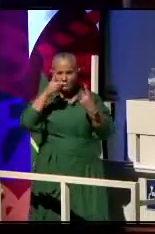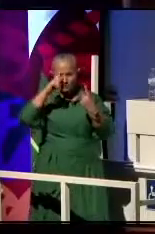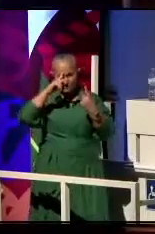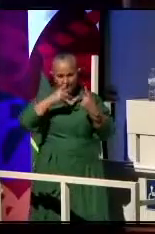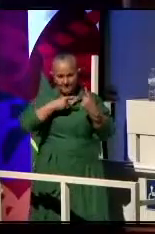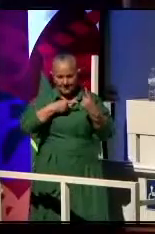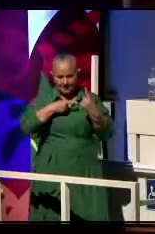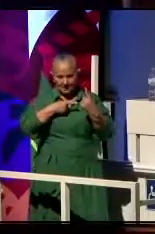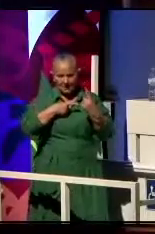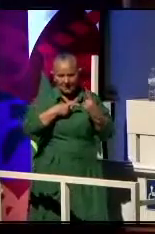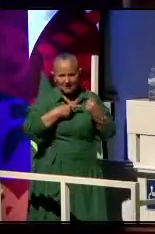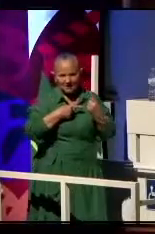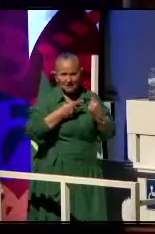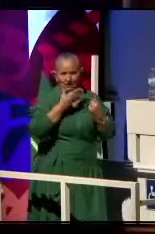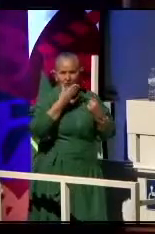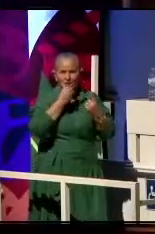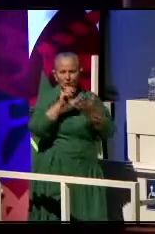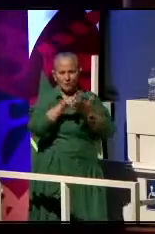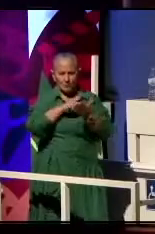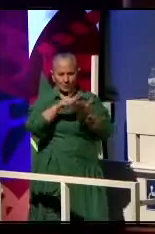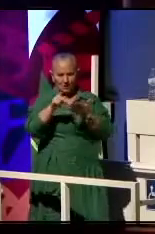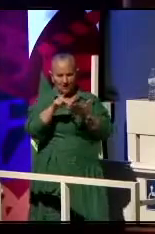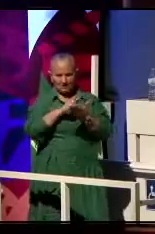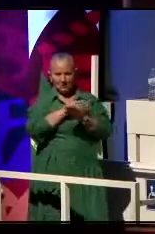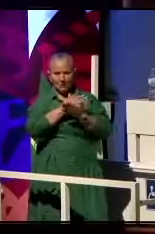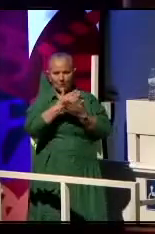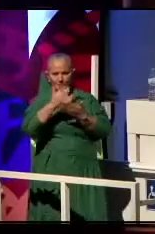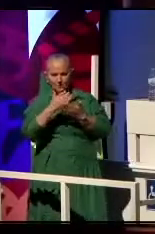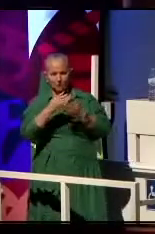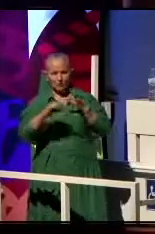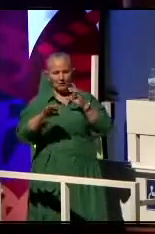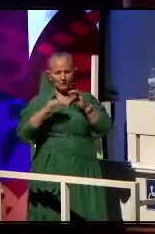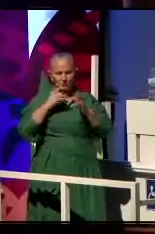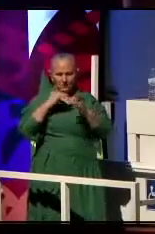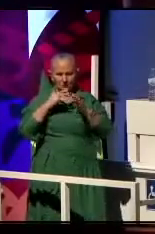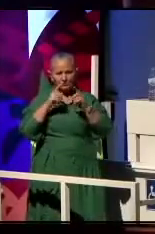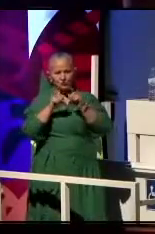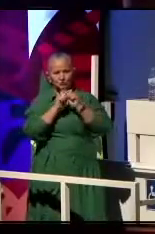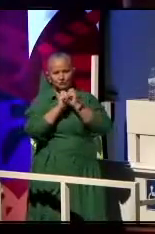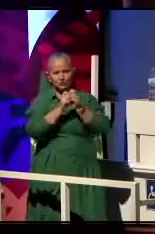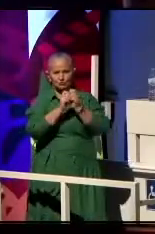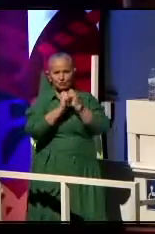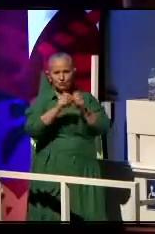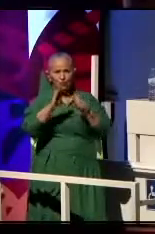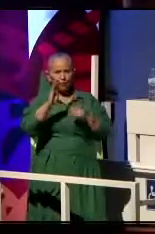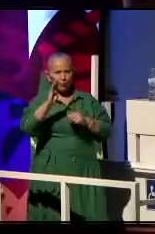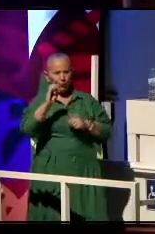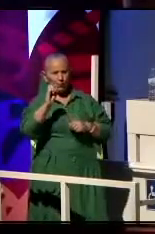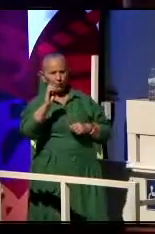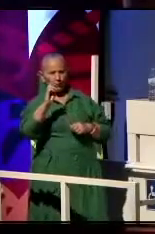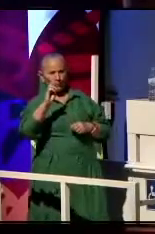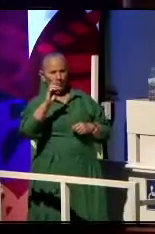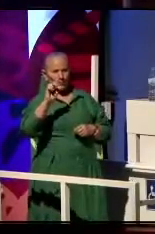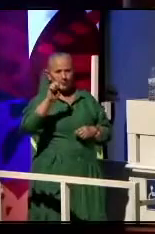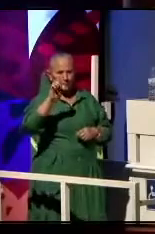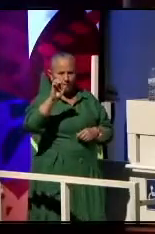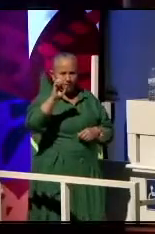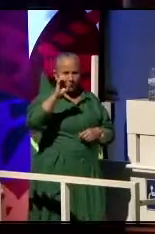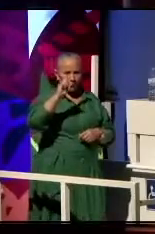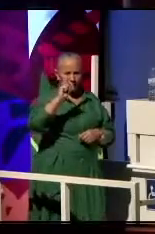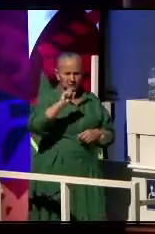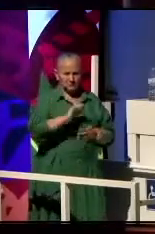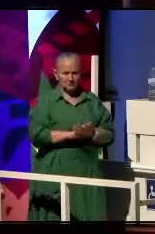Que o Milton, quando ele começou a tocar lá com os Borges, o irmão do Lô, que era o Marilton, era o mais velho, o Milton